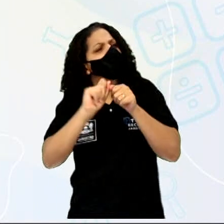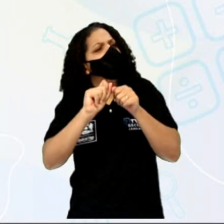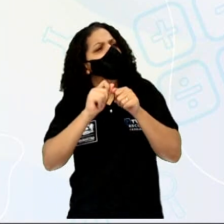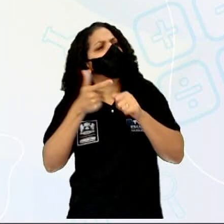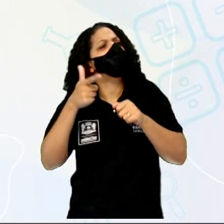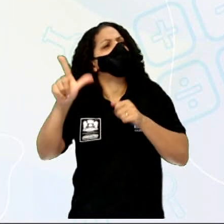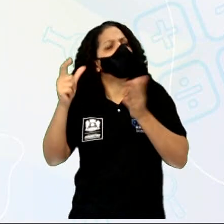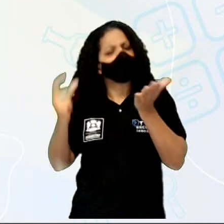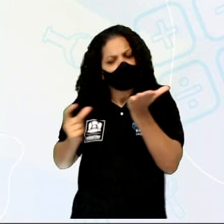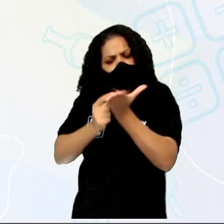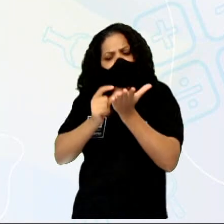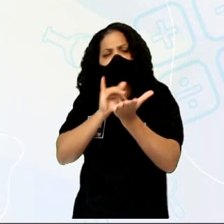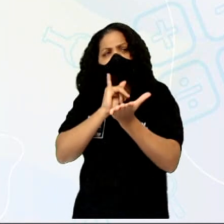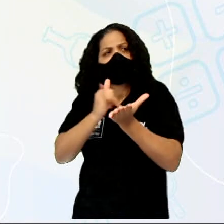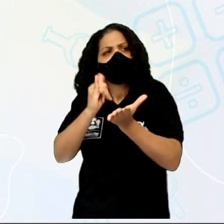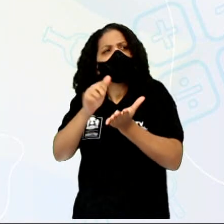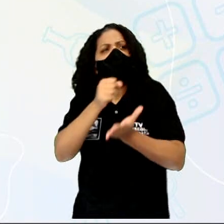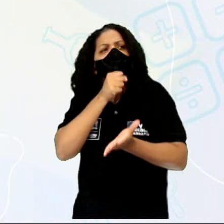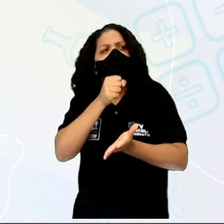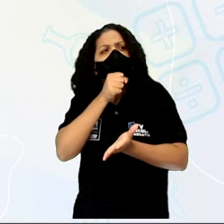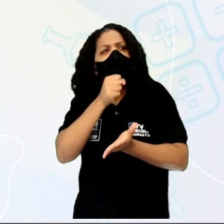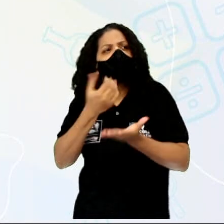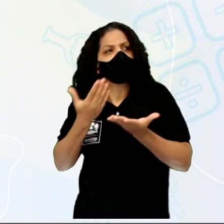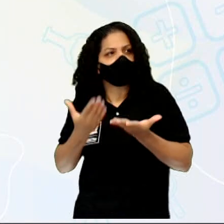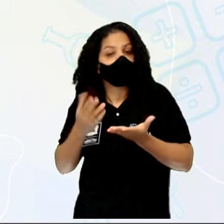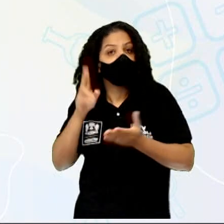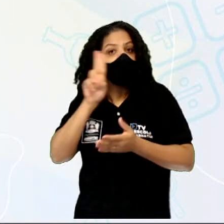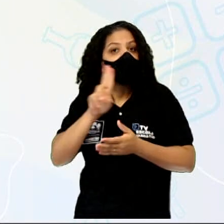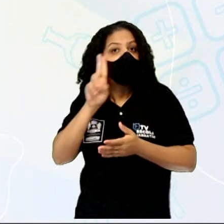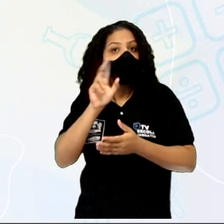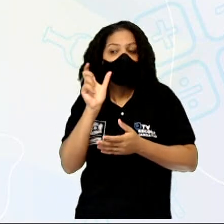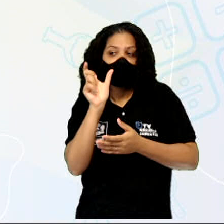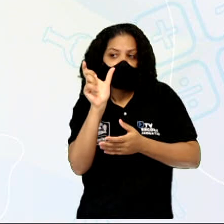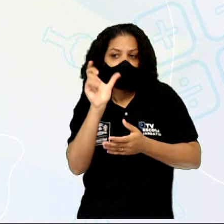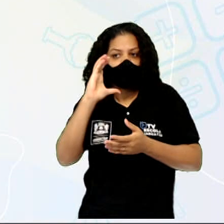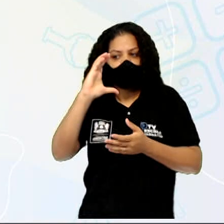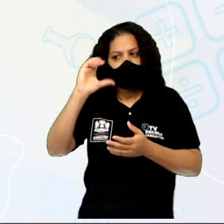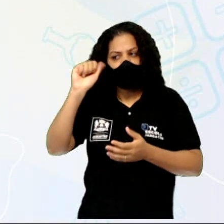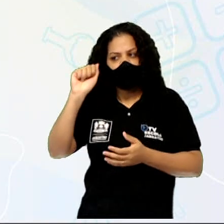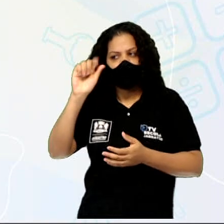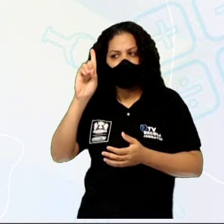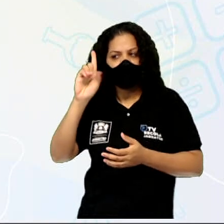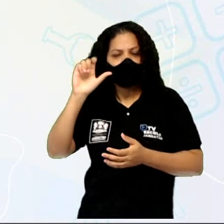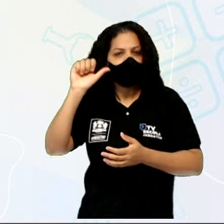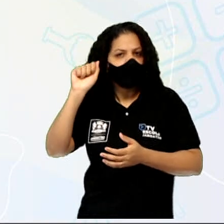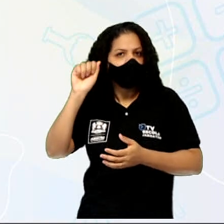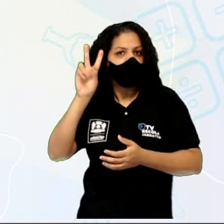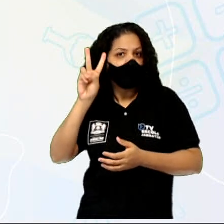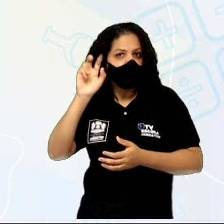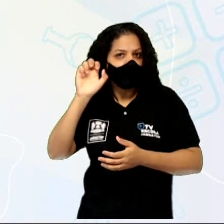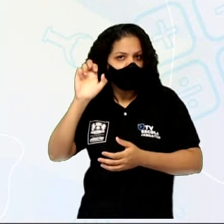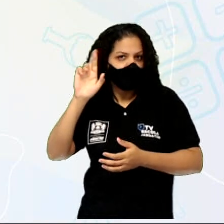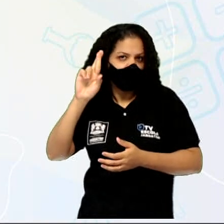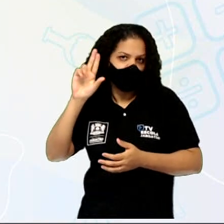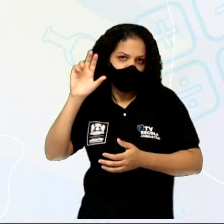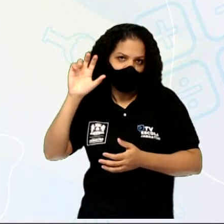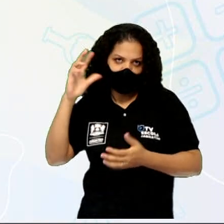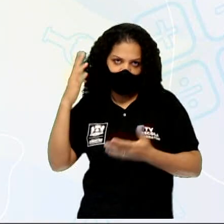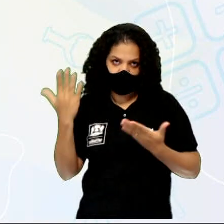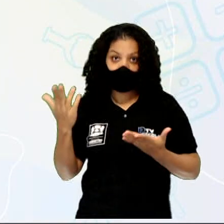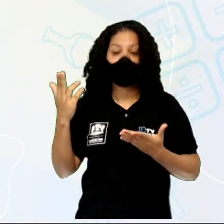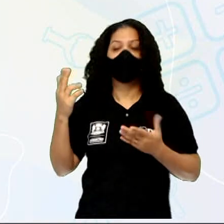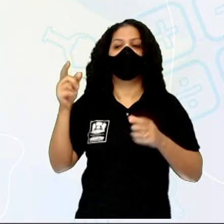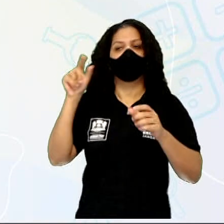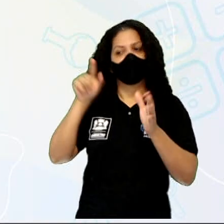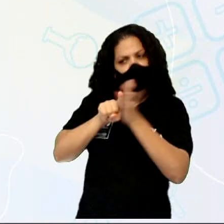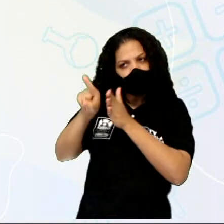outra? É outra pergunta, então ela precisa sim ter no final um ponto de